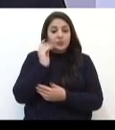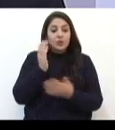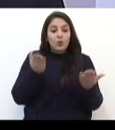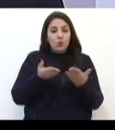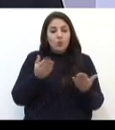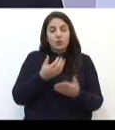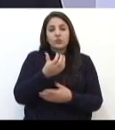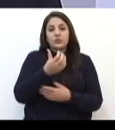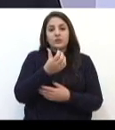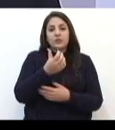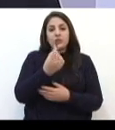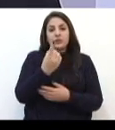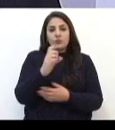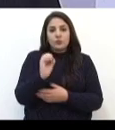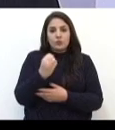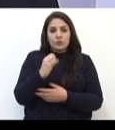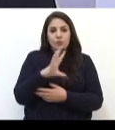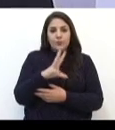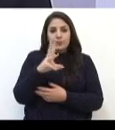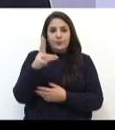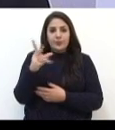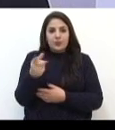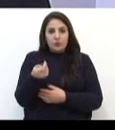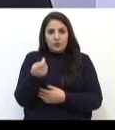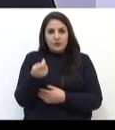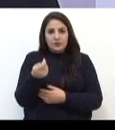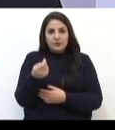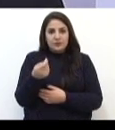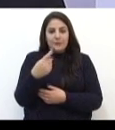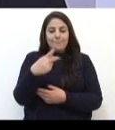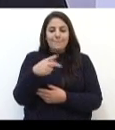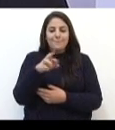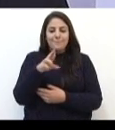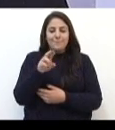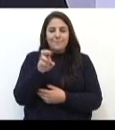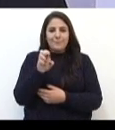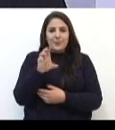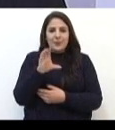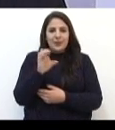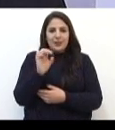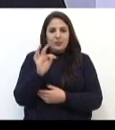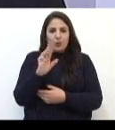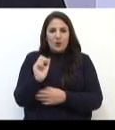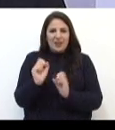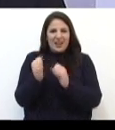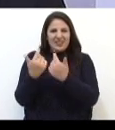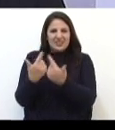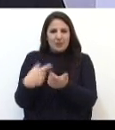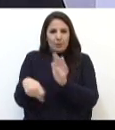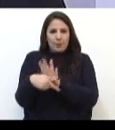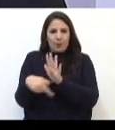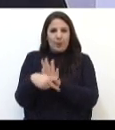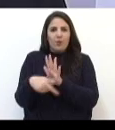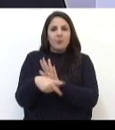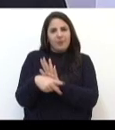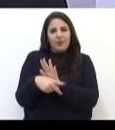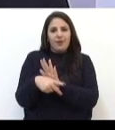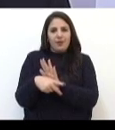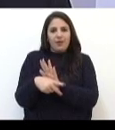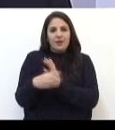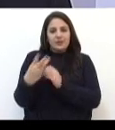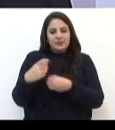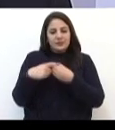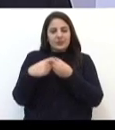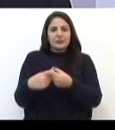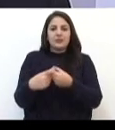temos 18 milhões de precatória e que grande parte dessa precatória é ações trabalhistas de terceirizados, a qual a Prefeitura